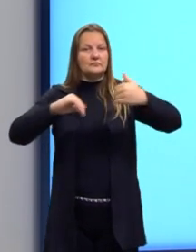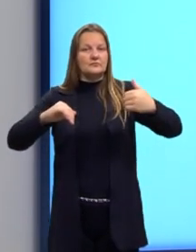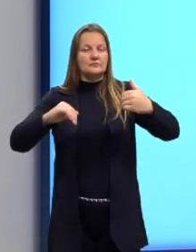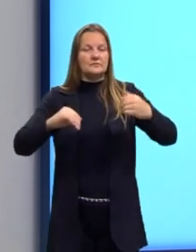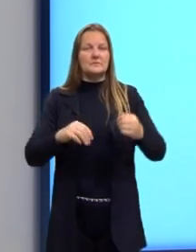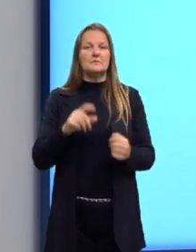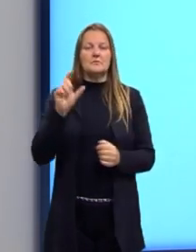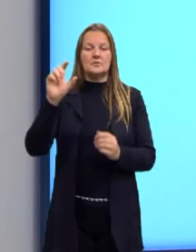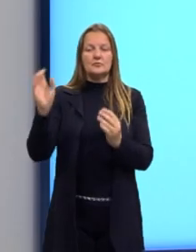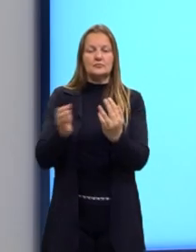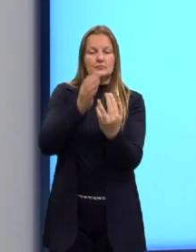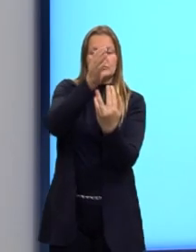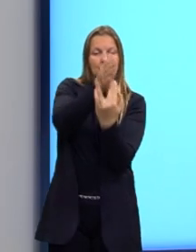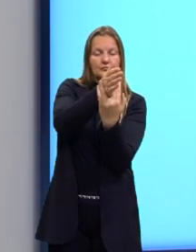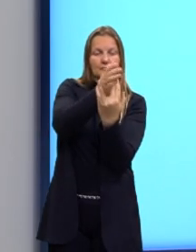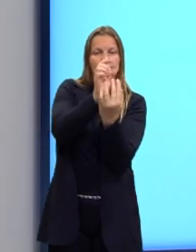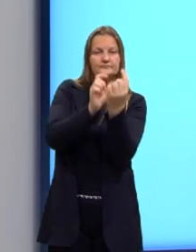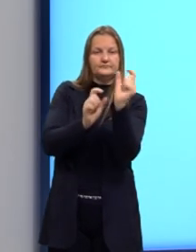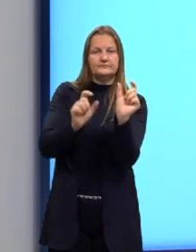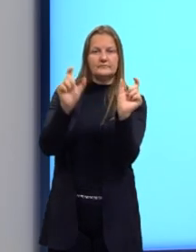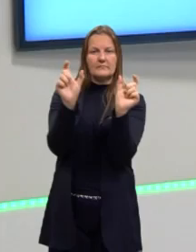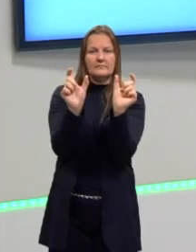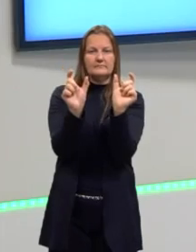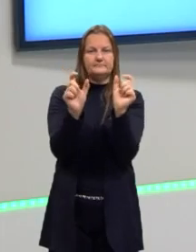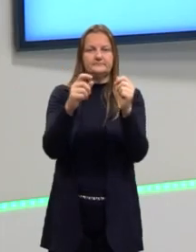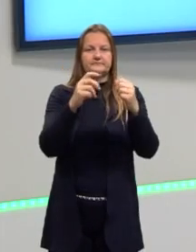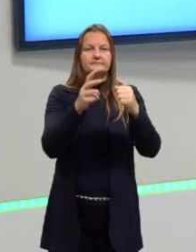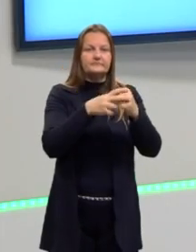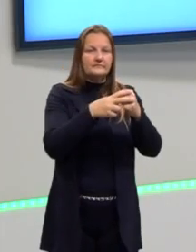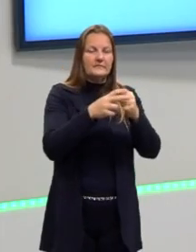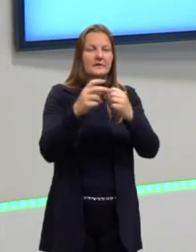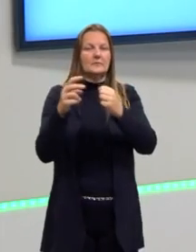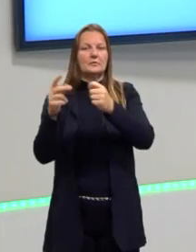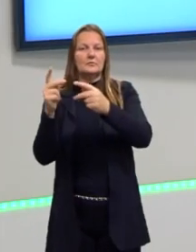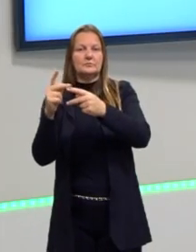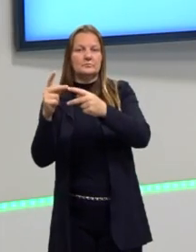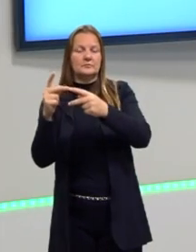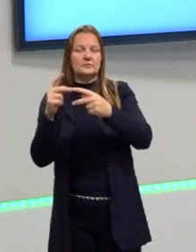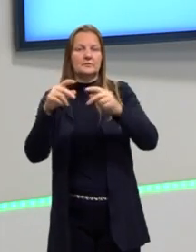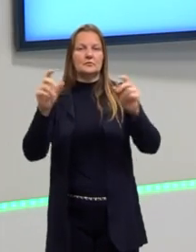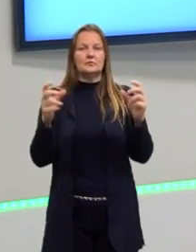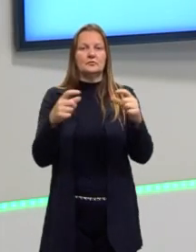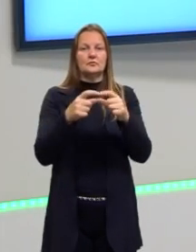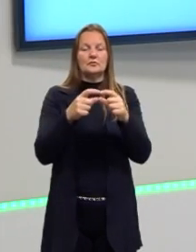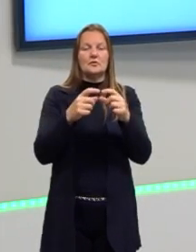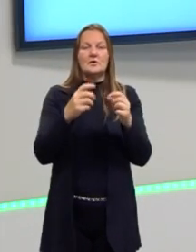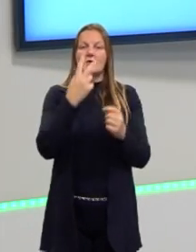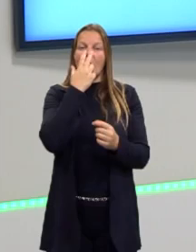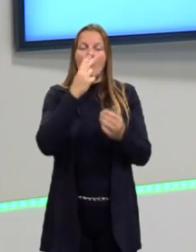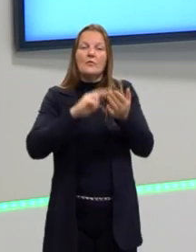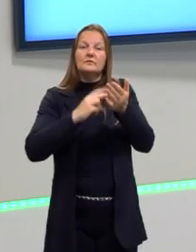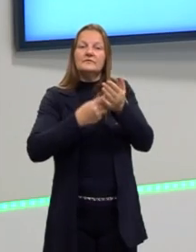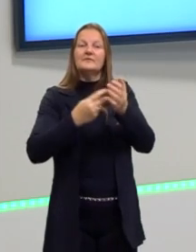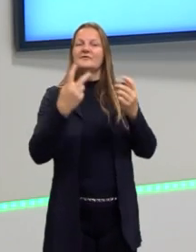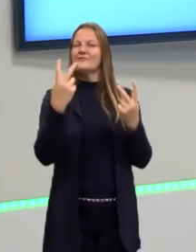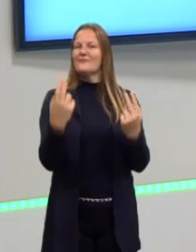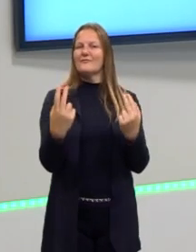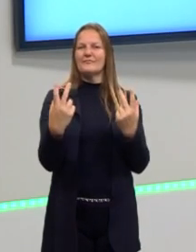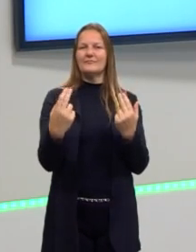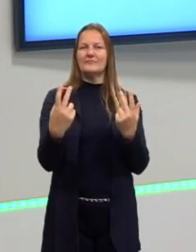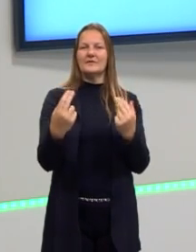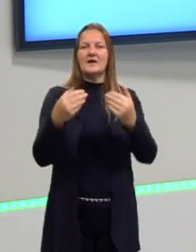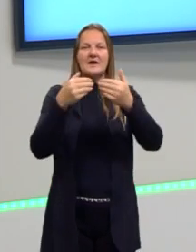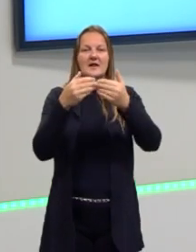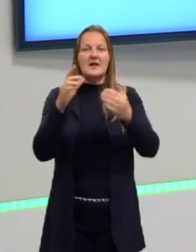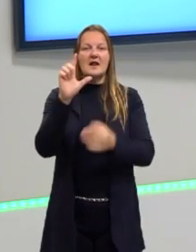consegue ser separado o verbo da preposição mas o sentido é um só que é o sentido de